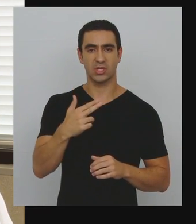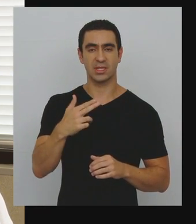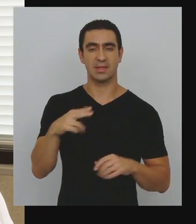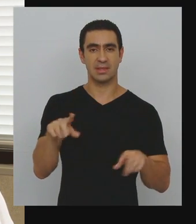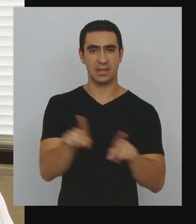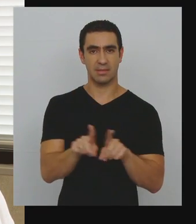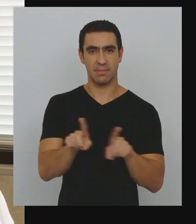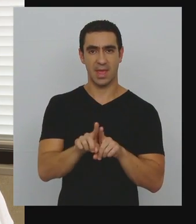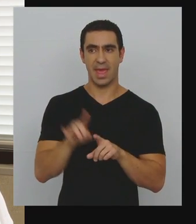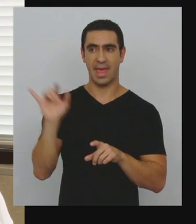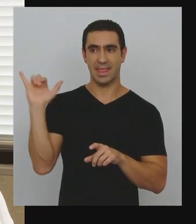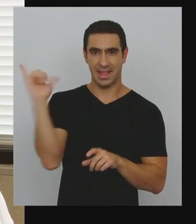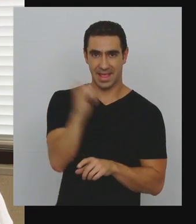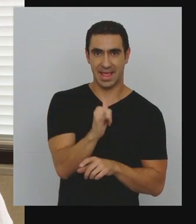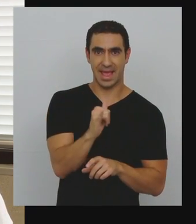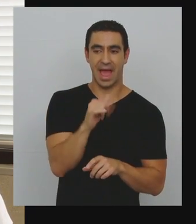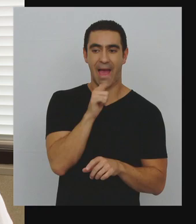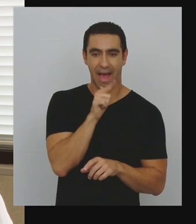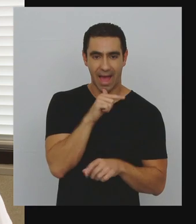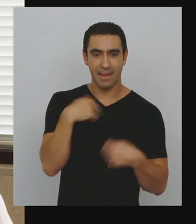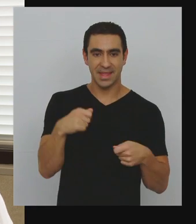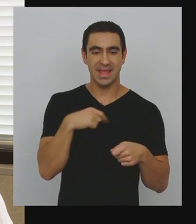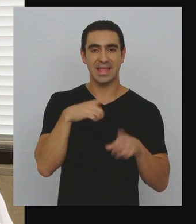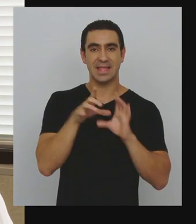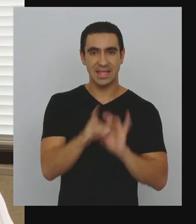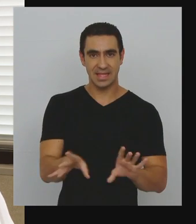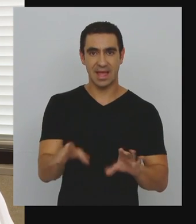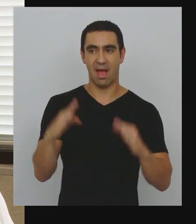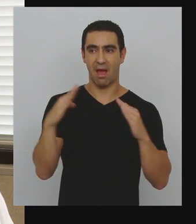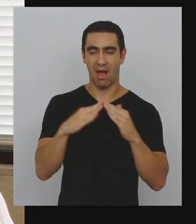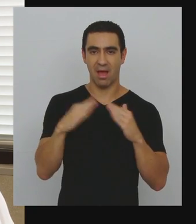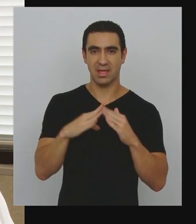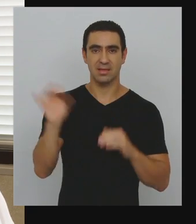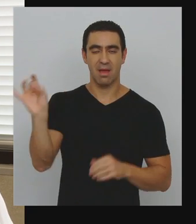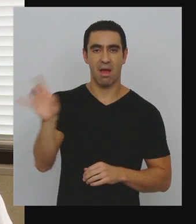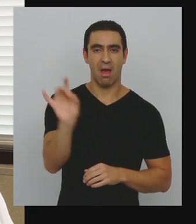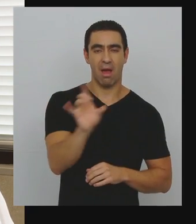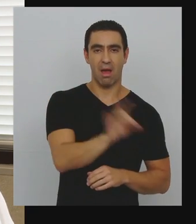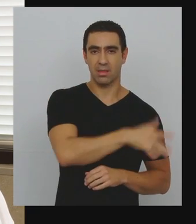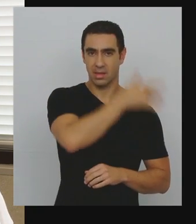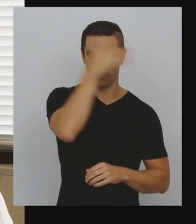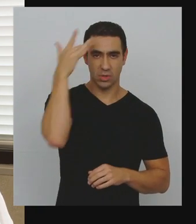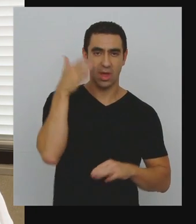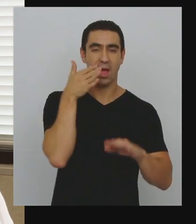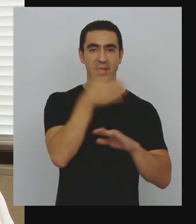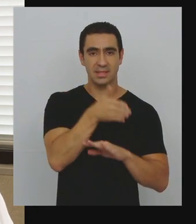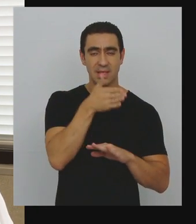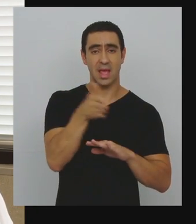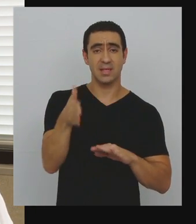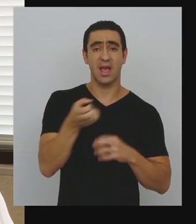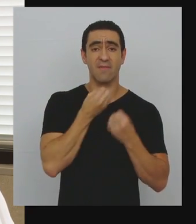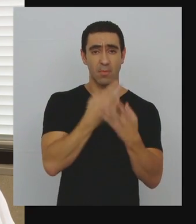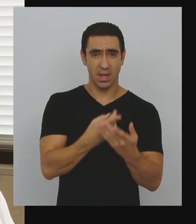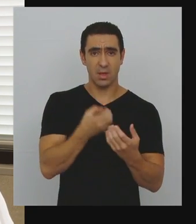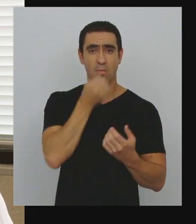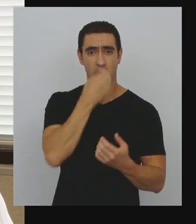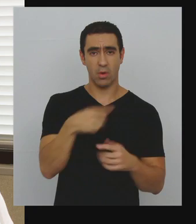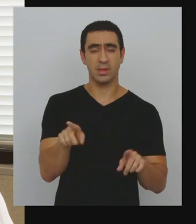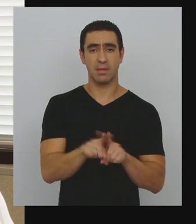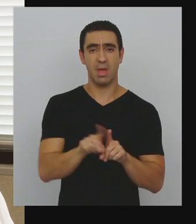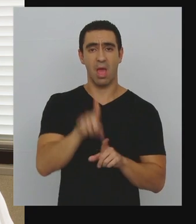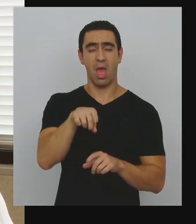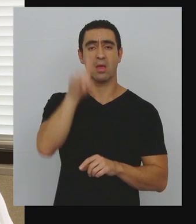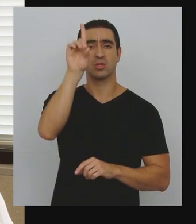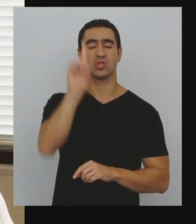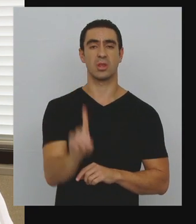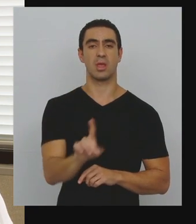assim como energia elétrica e água tem que estar disponível na casa das pessoas, o acesso à informação qualificada